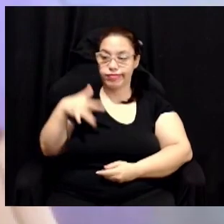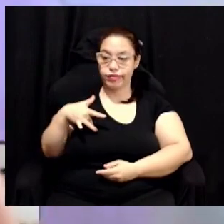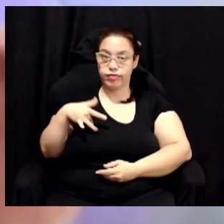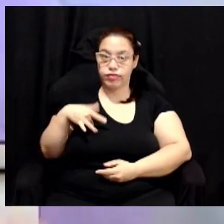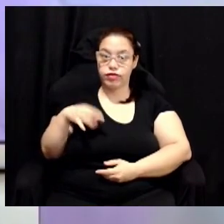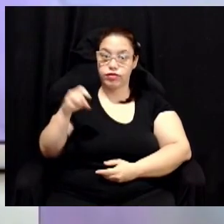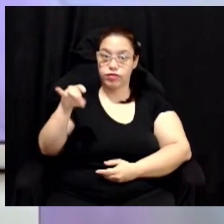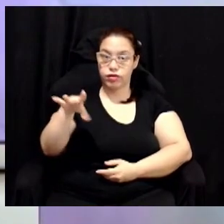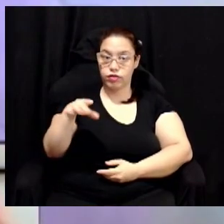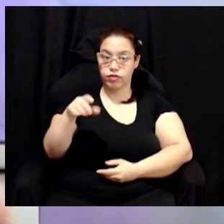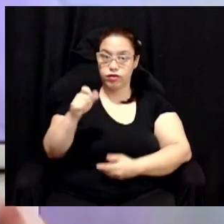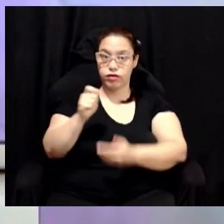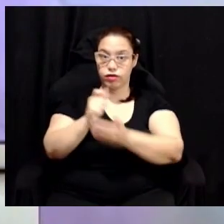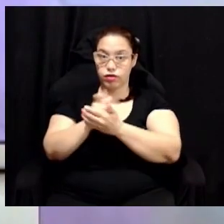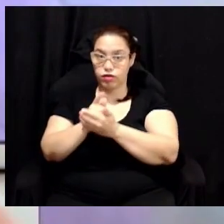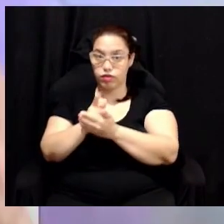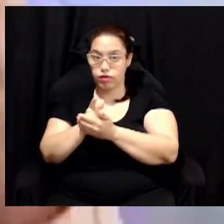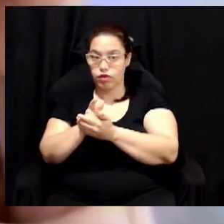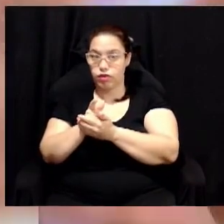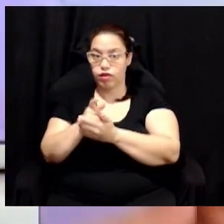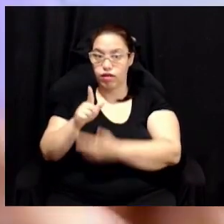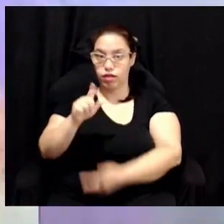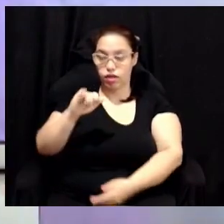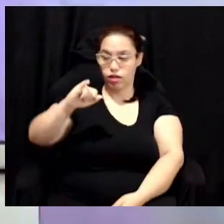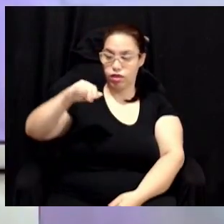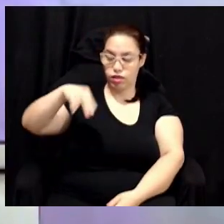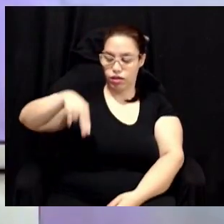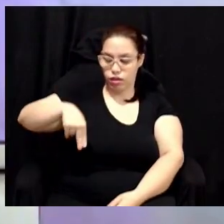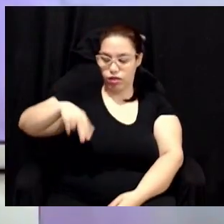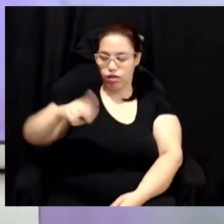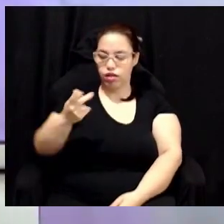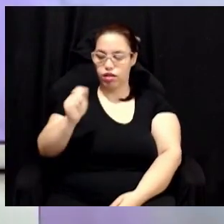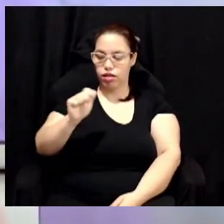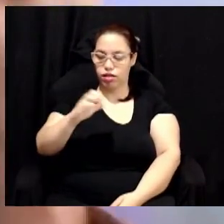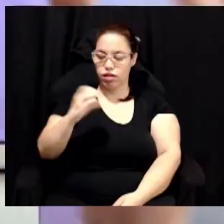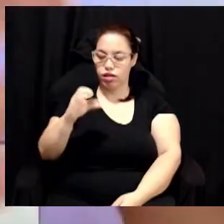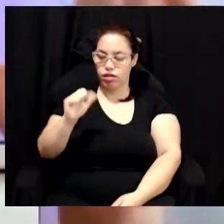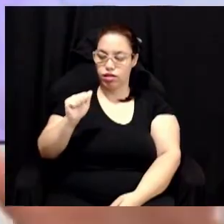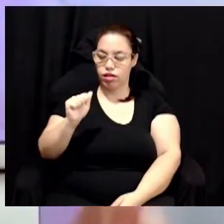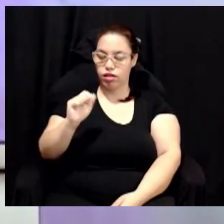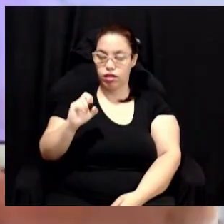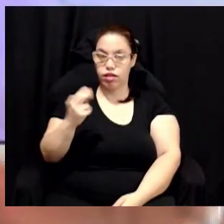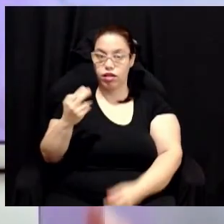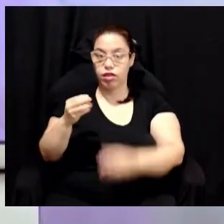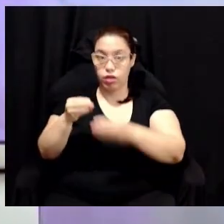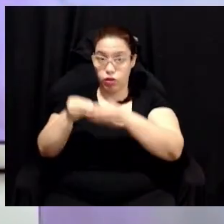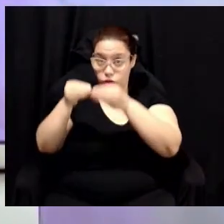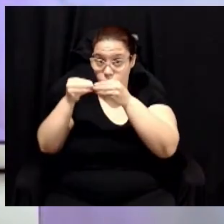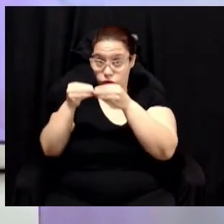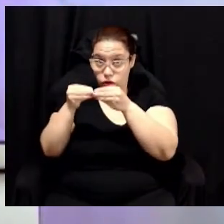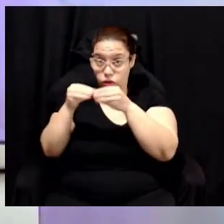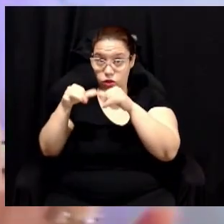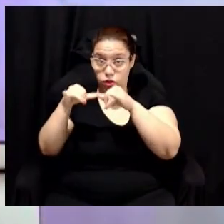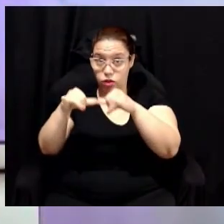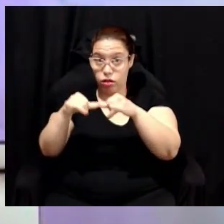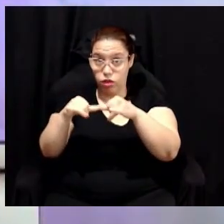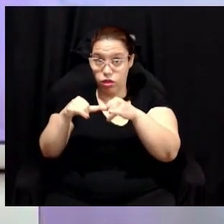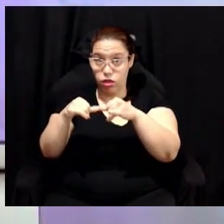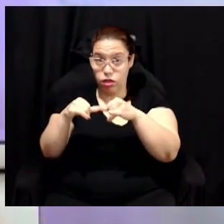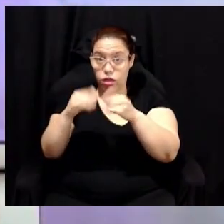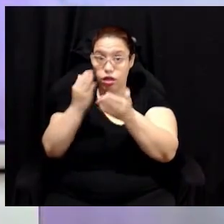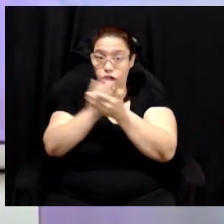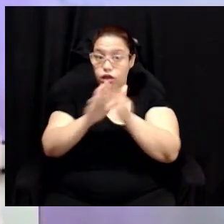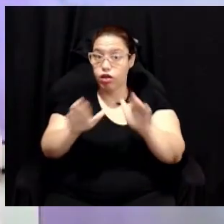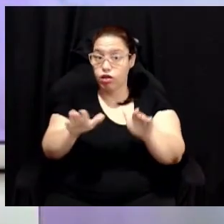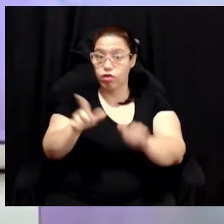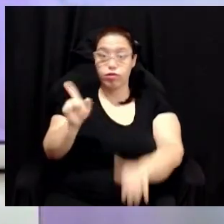Só que se você comprar a farinha de linhaça em loja de produtos naturais, a granel, ou em pacotinho fechado no mercado, ela já está estragada,